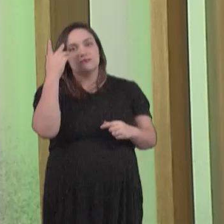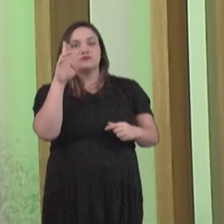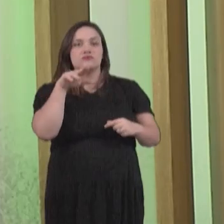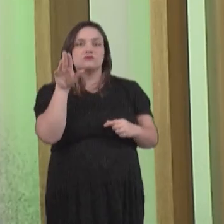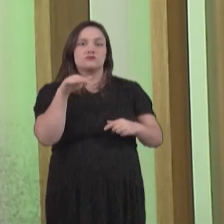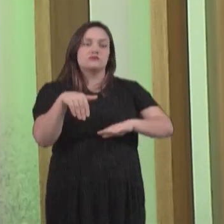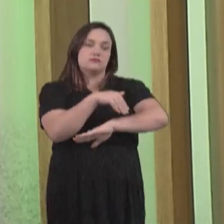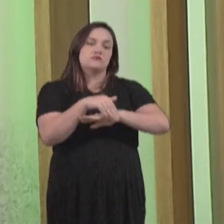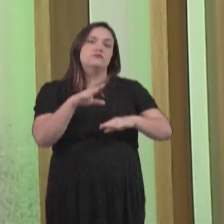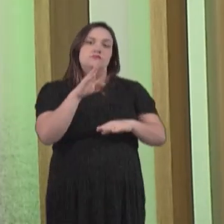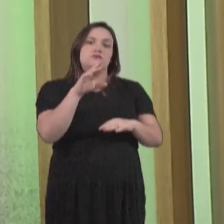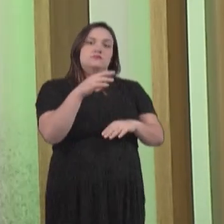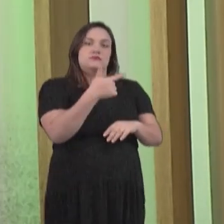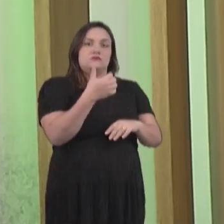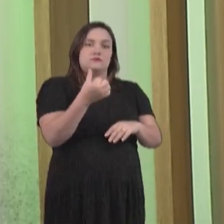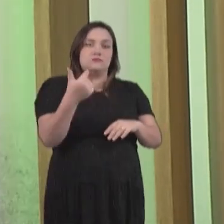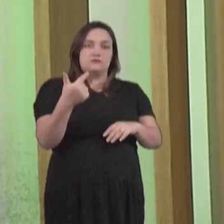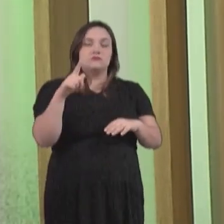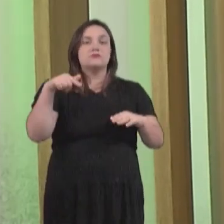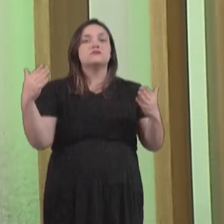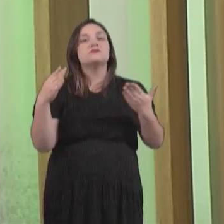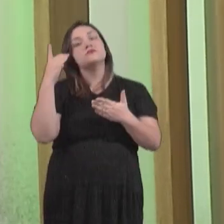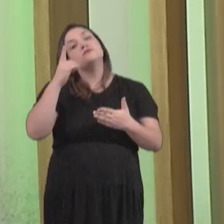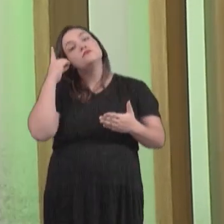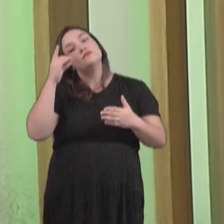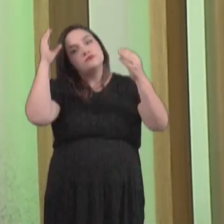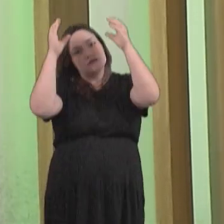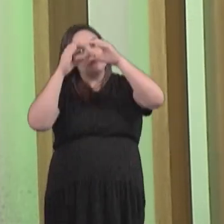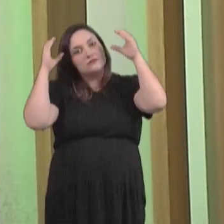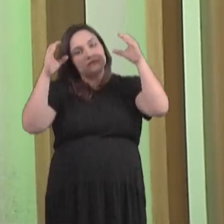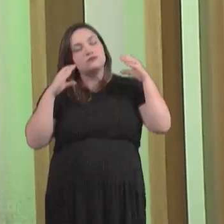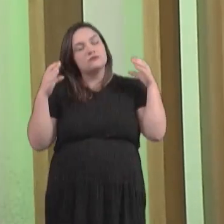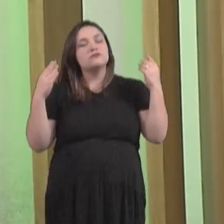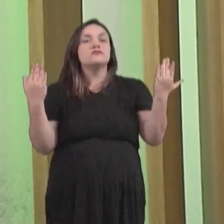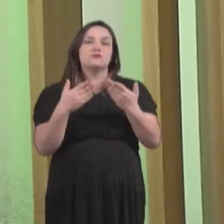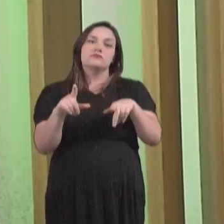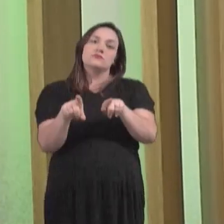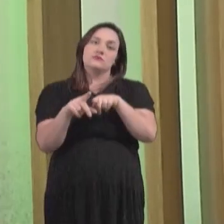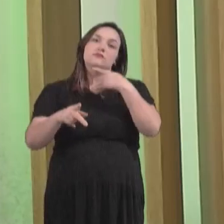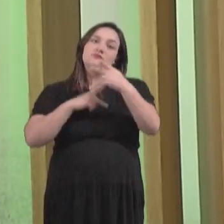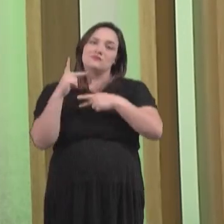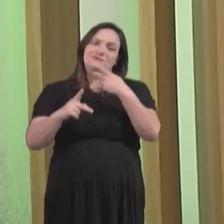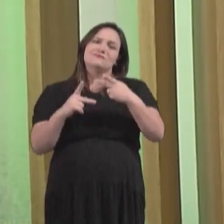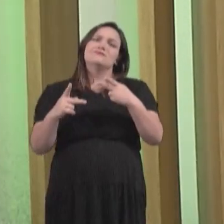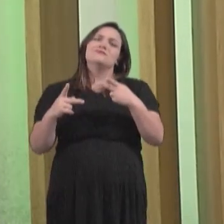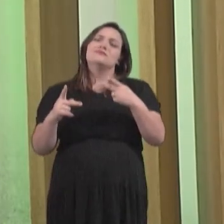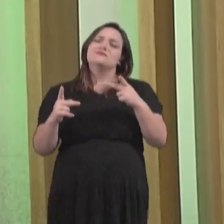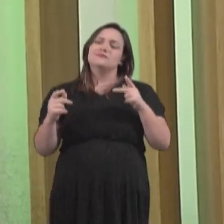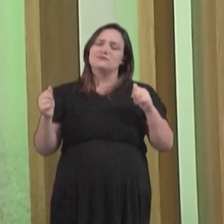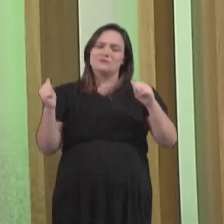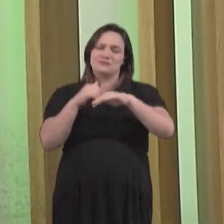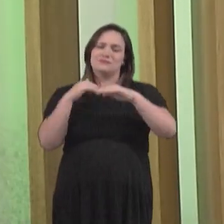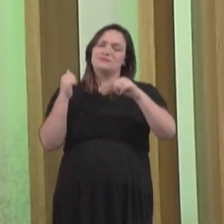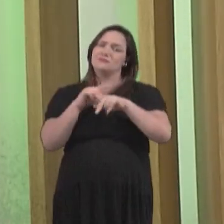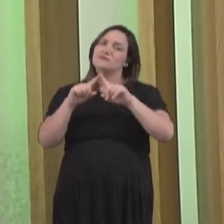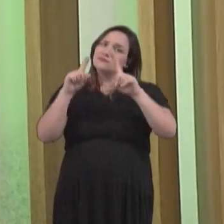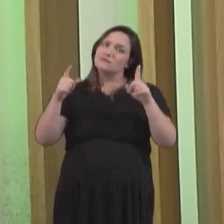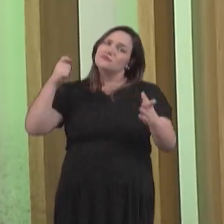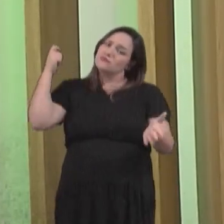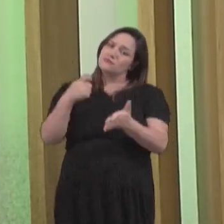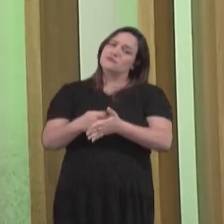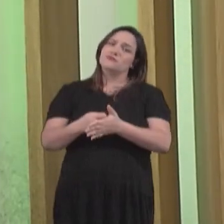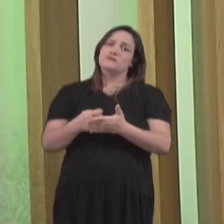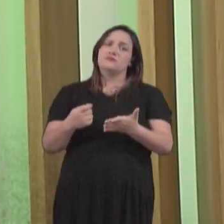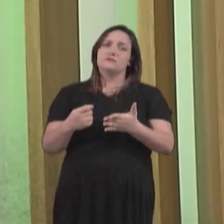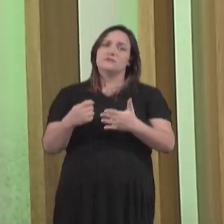da BR-262. O deputado Caravina, logo no comecinho da sessão de hoje, também falou de transporte, mas